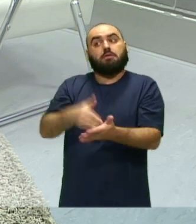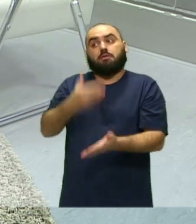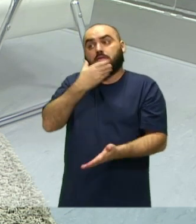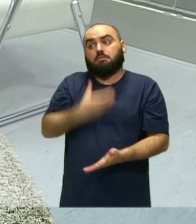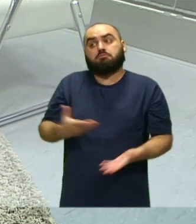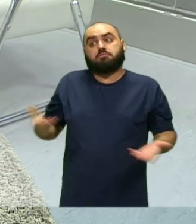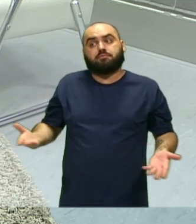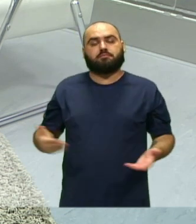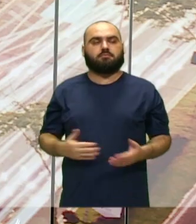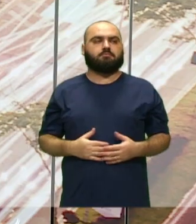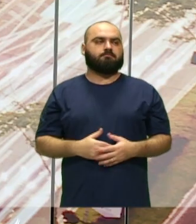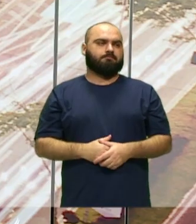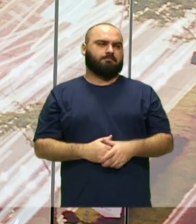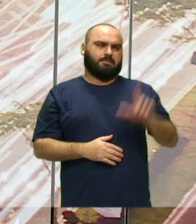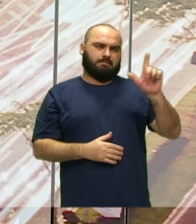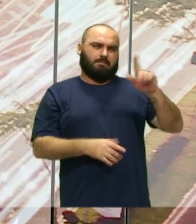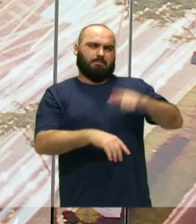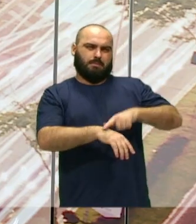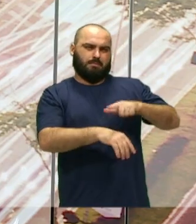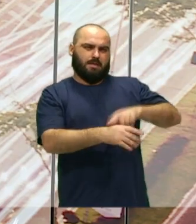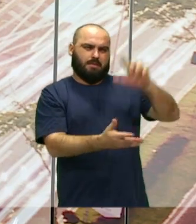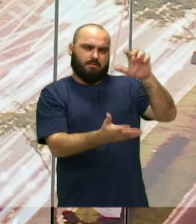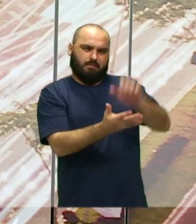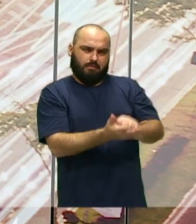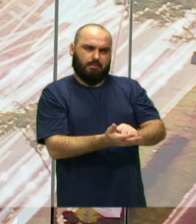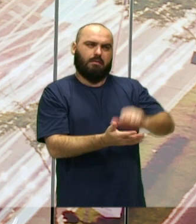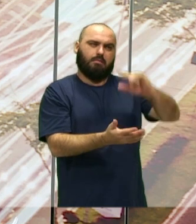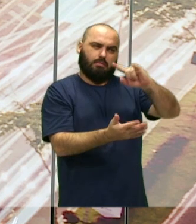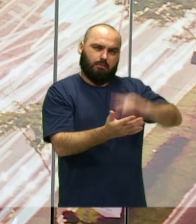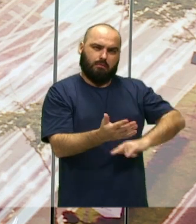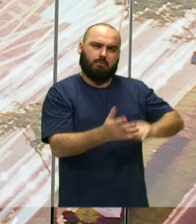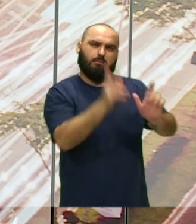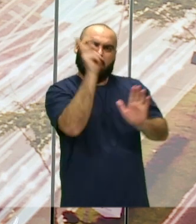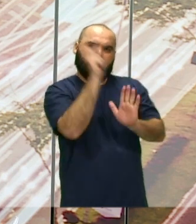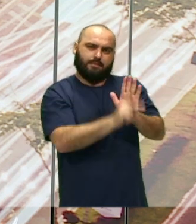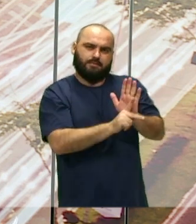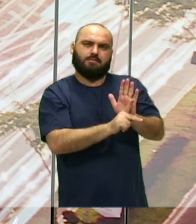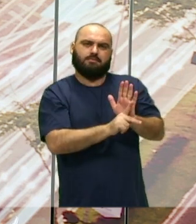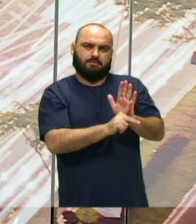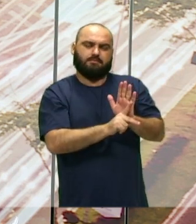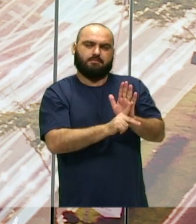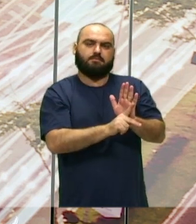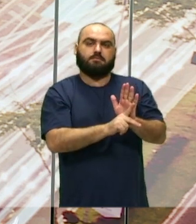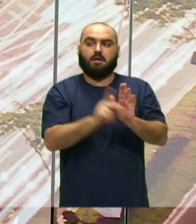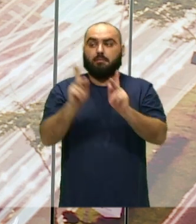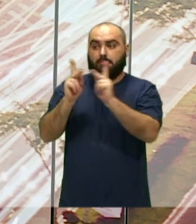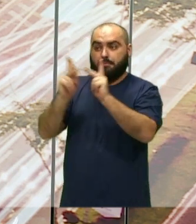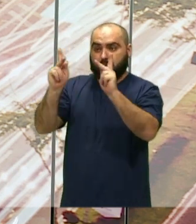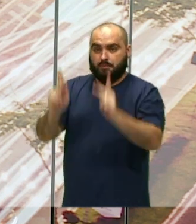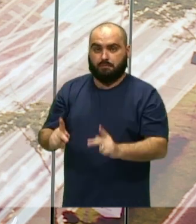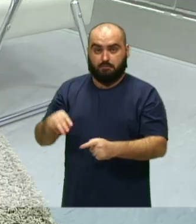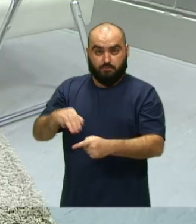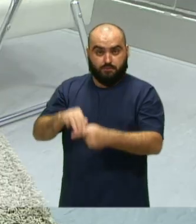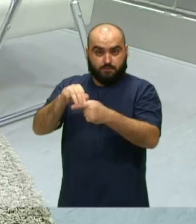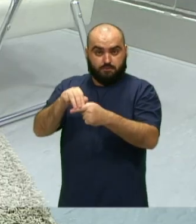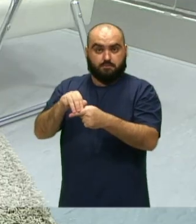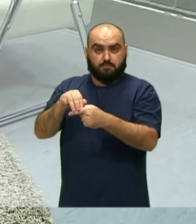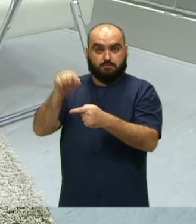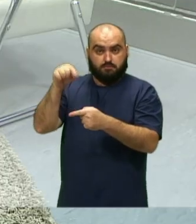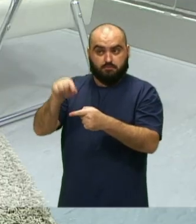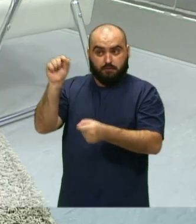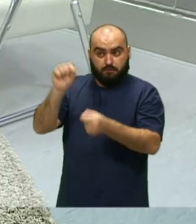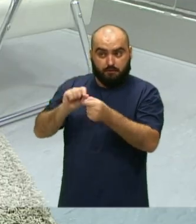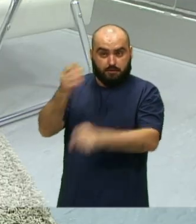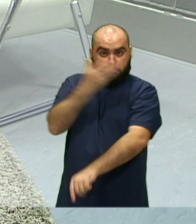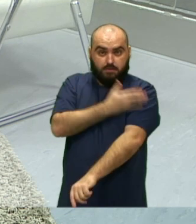Eles estão na fase ainda de credenciamento, da documentação, dos projetos, entregando, e a Procuradoria do município até fez um